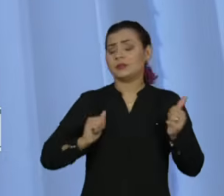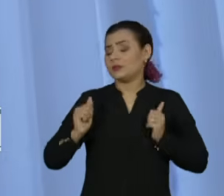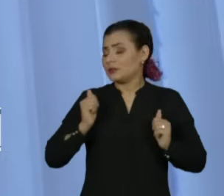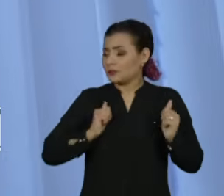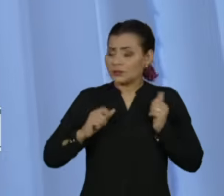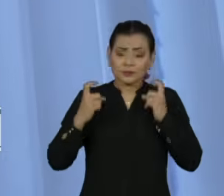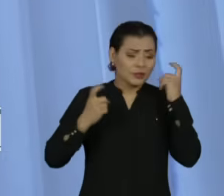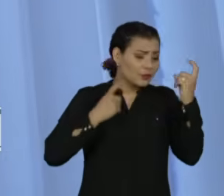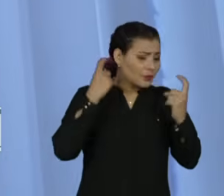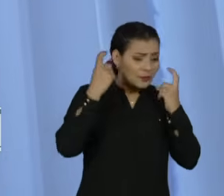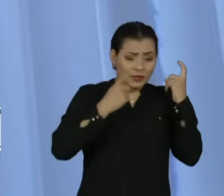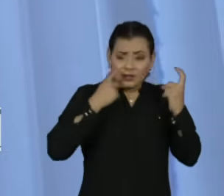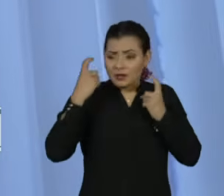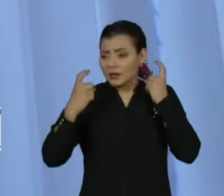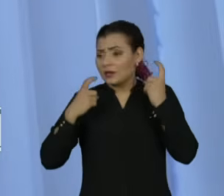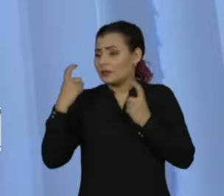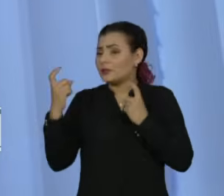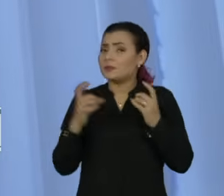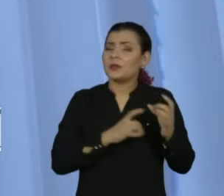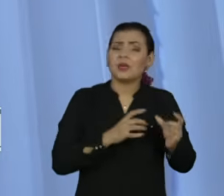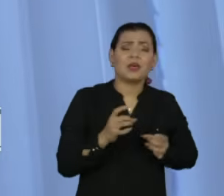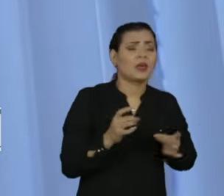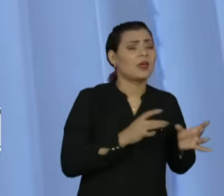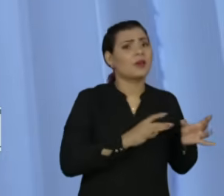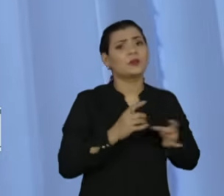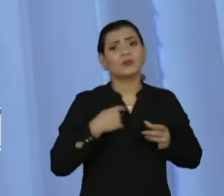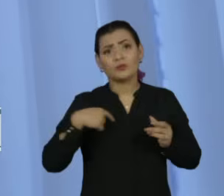amedrontada, eu procurei fazer terapia para